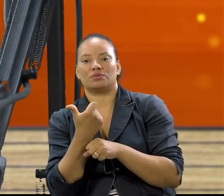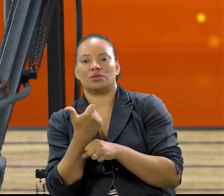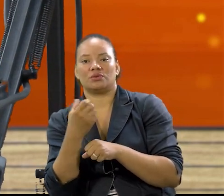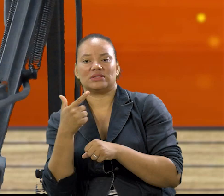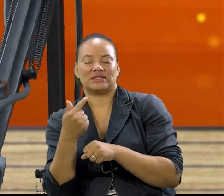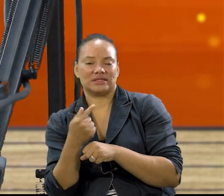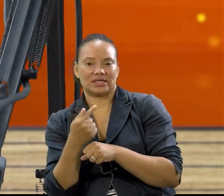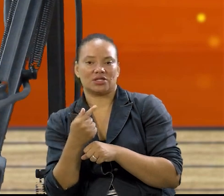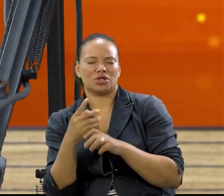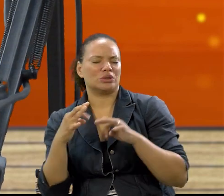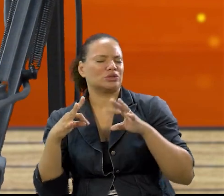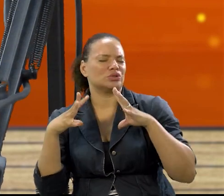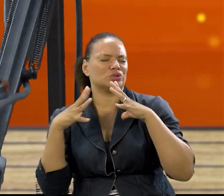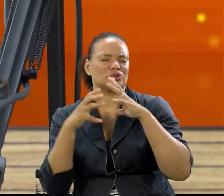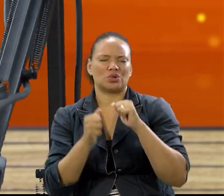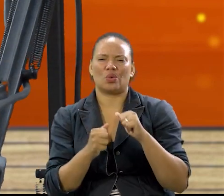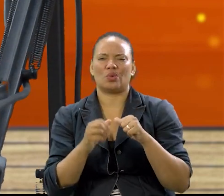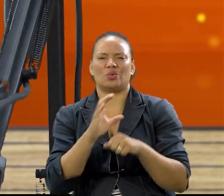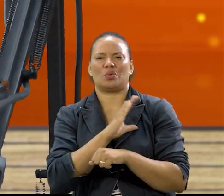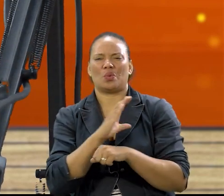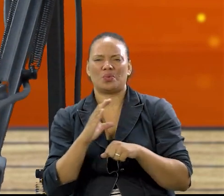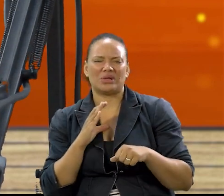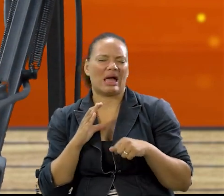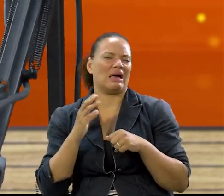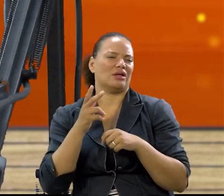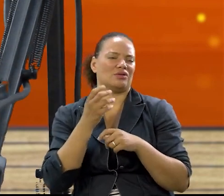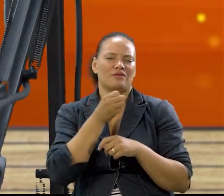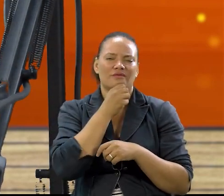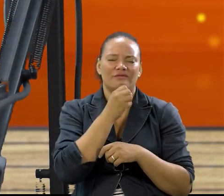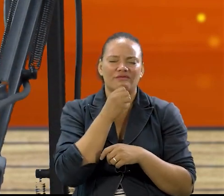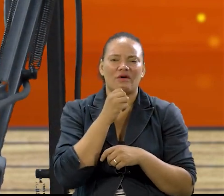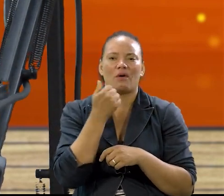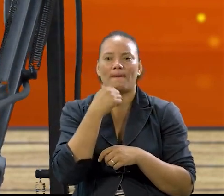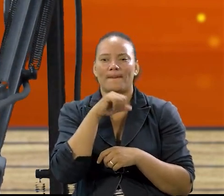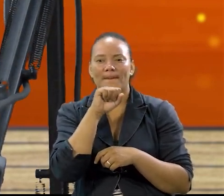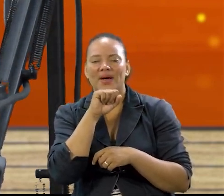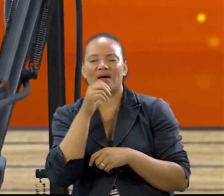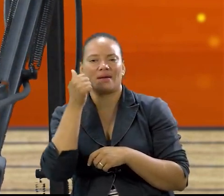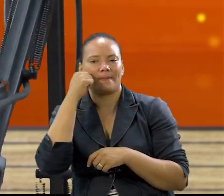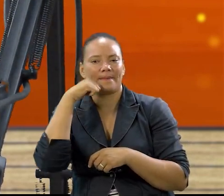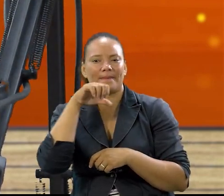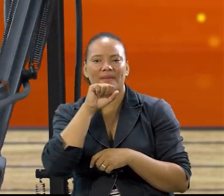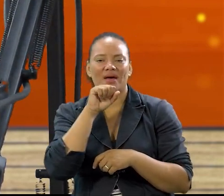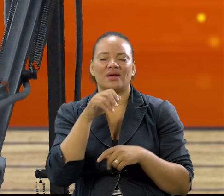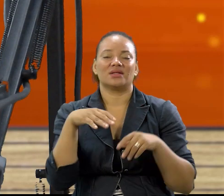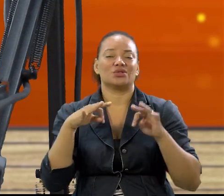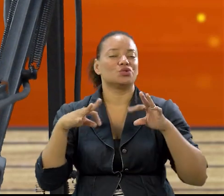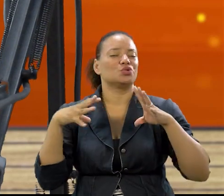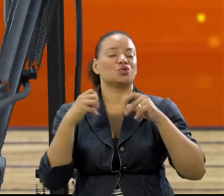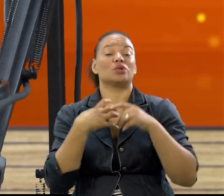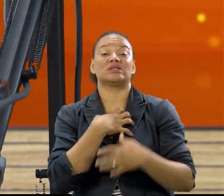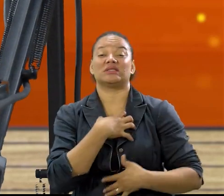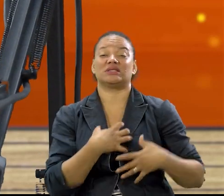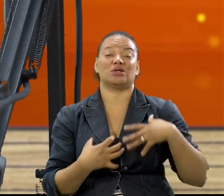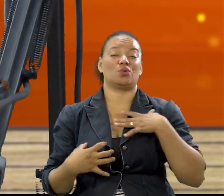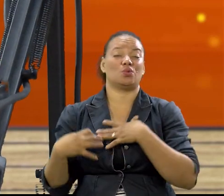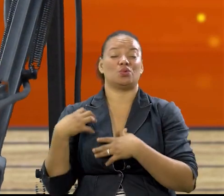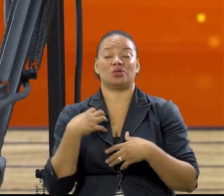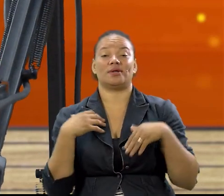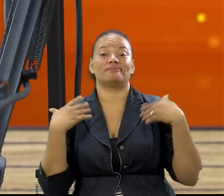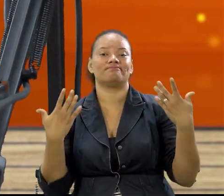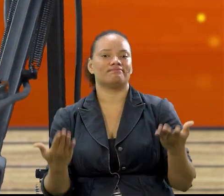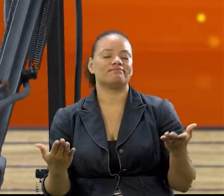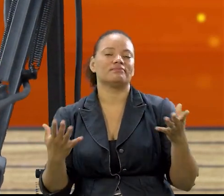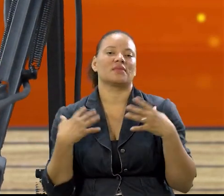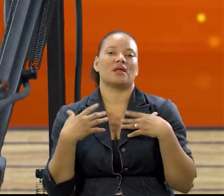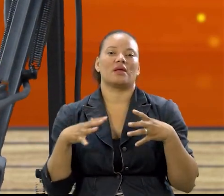né geralmente o padrinho a madrinha a avó a mãe é normal a gente entende né que todo mundo fica aflito e e ficava